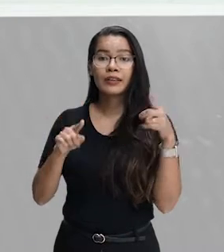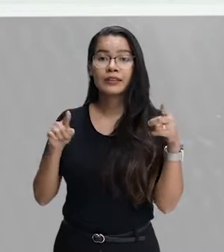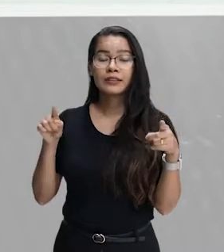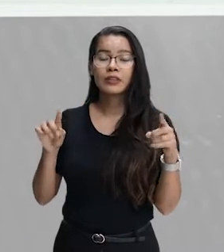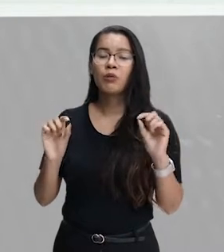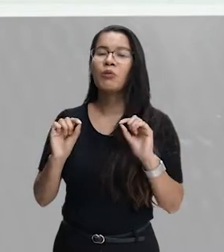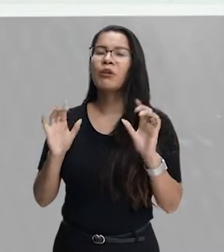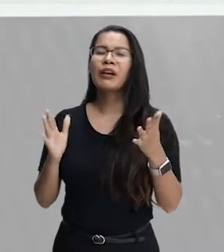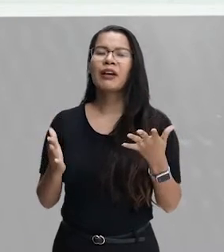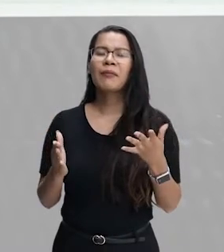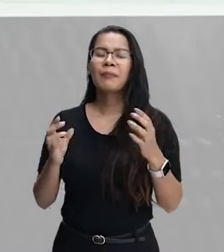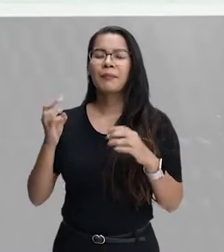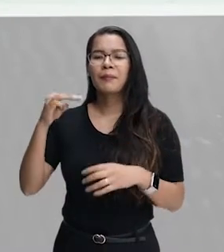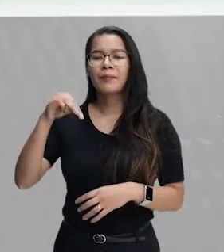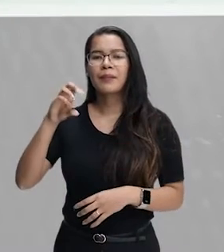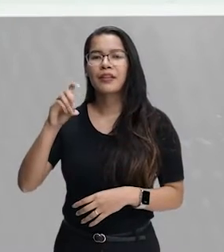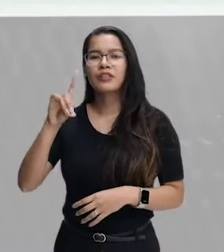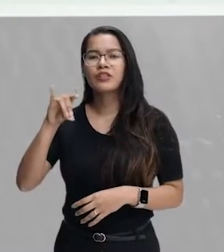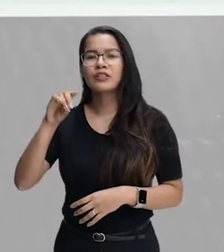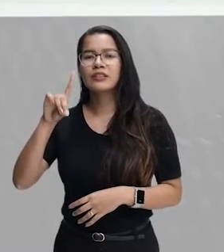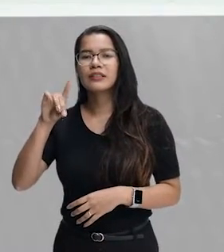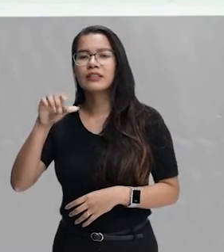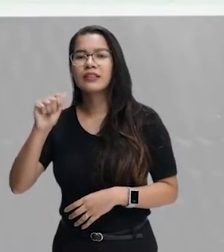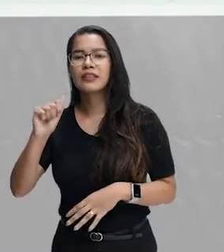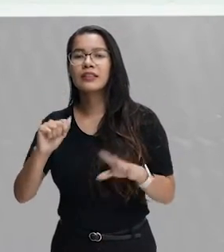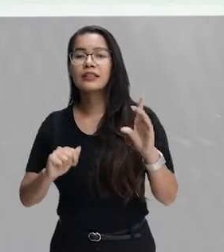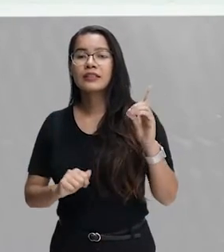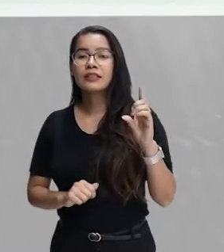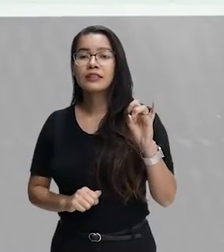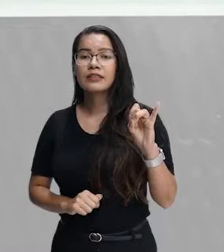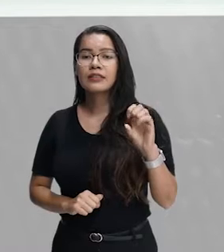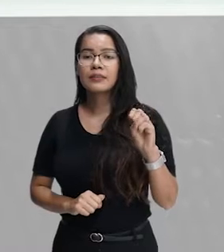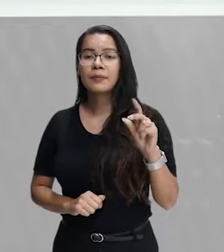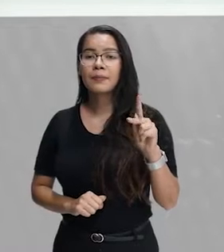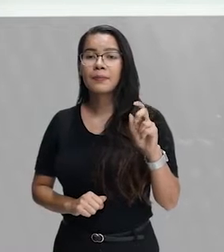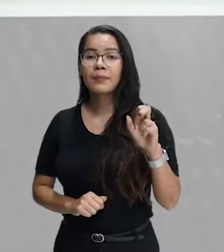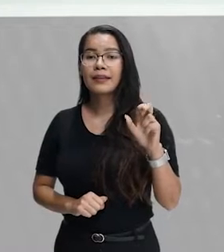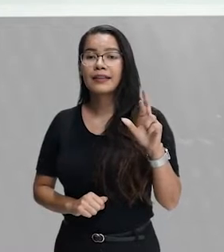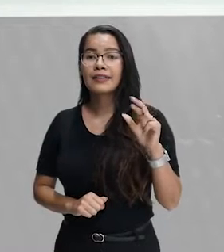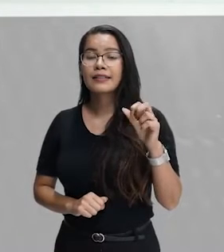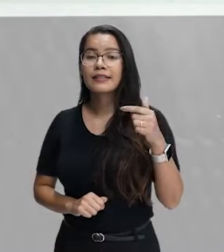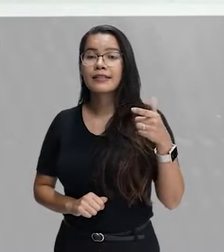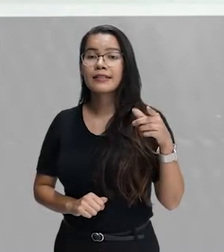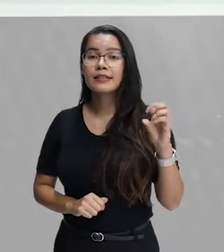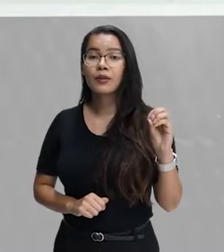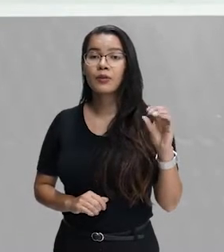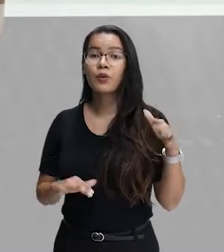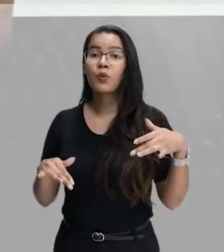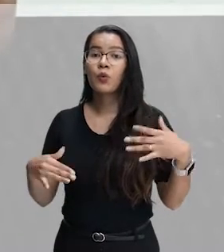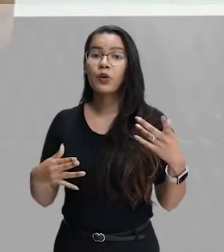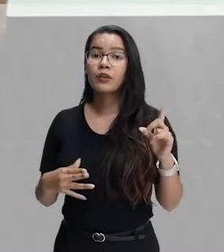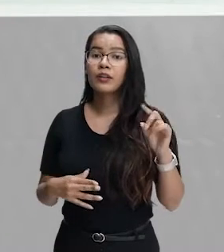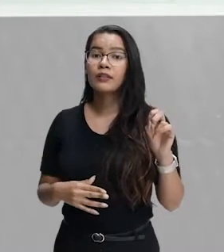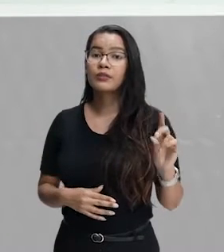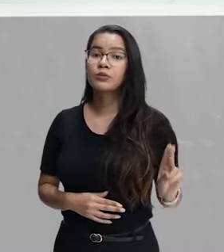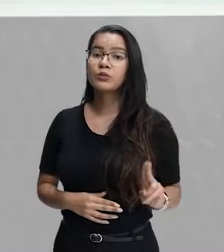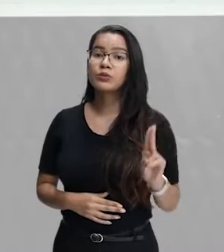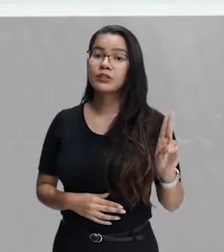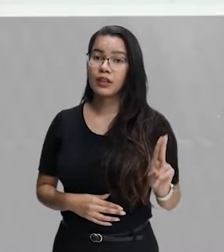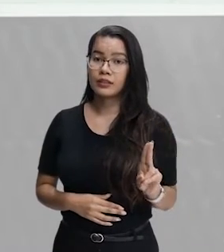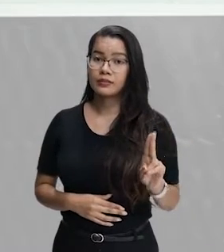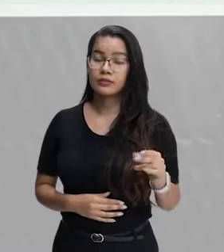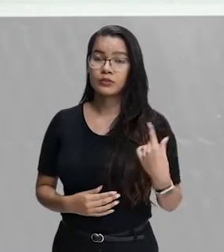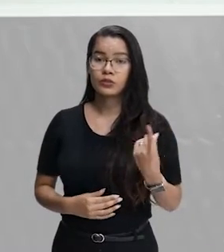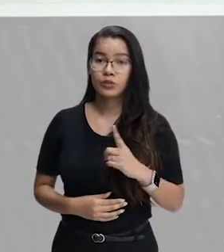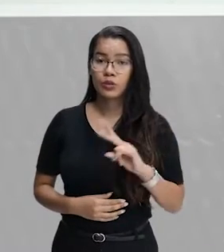de dispersão? Tá? Quando essa medida é utilizada? Nós utilizamos medidas de dispersão toda vez que você